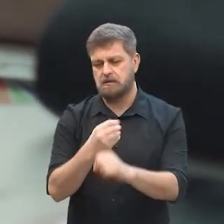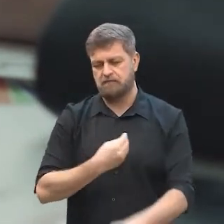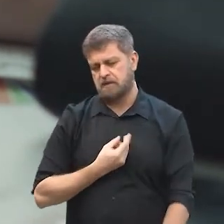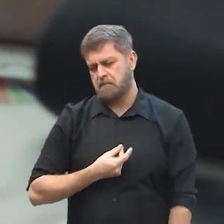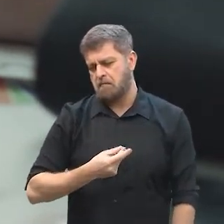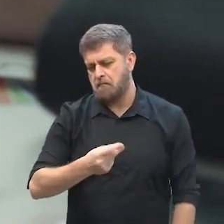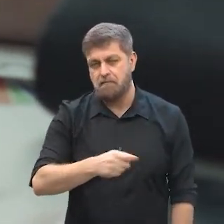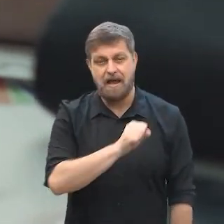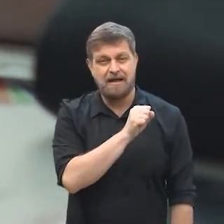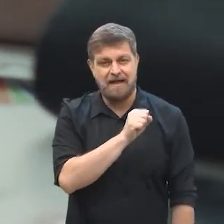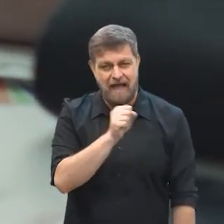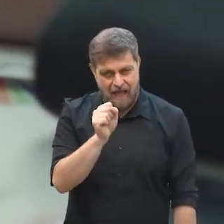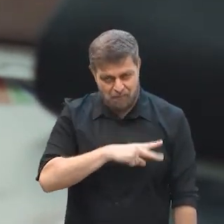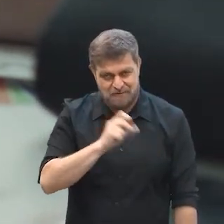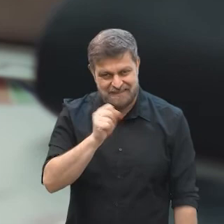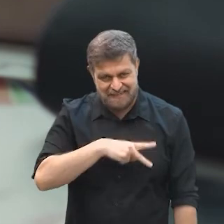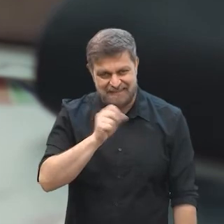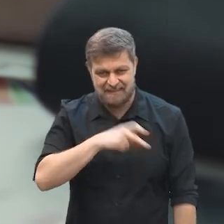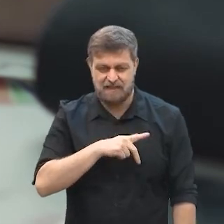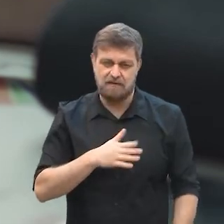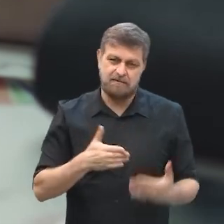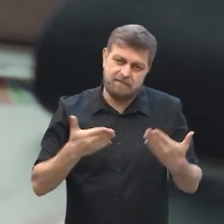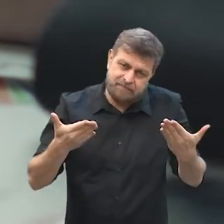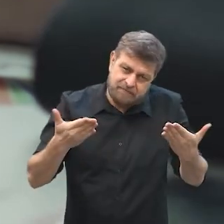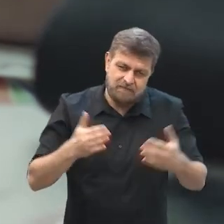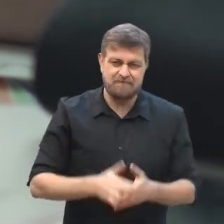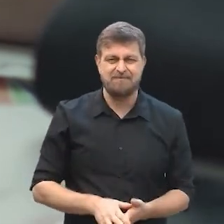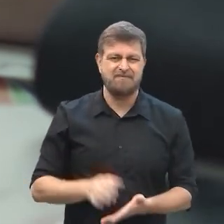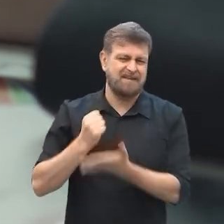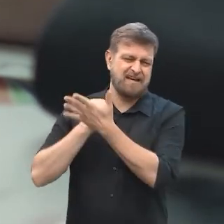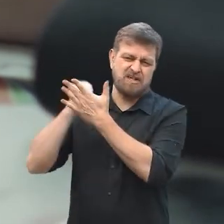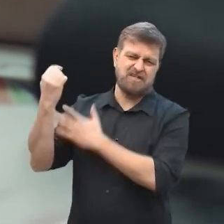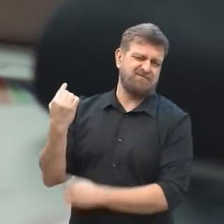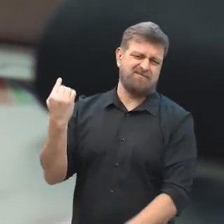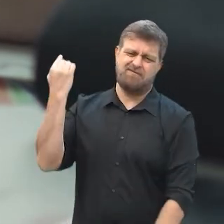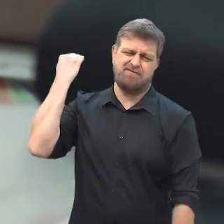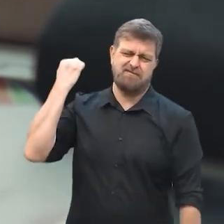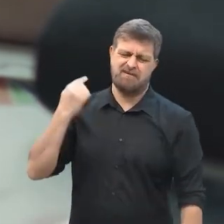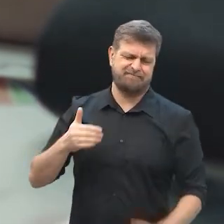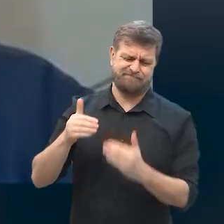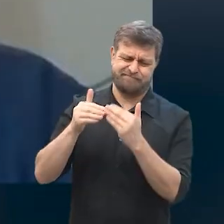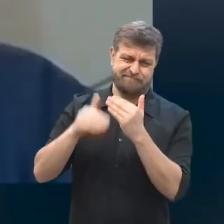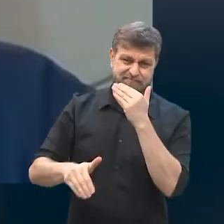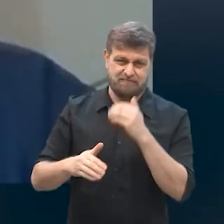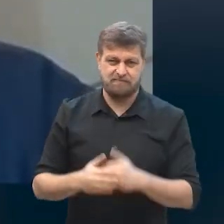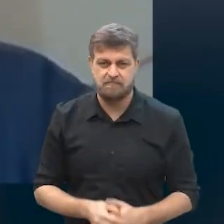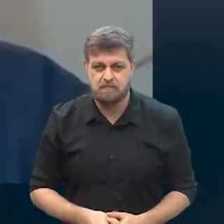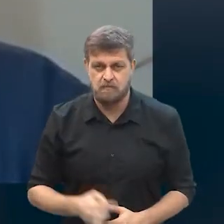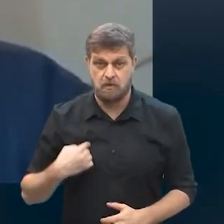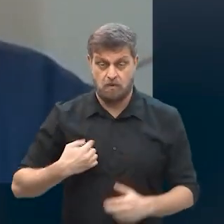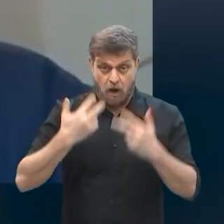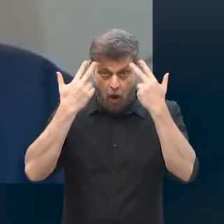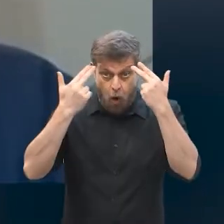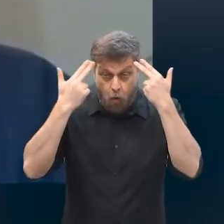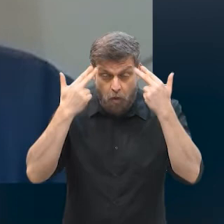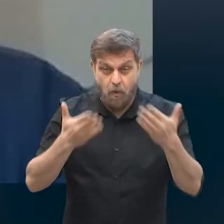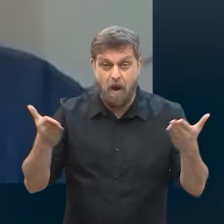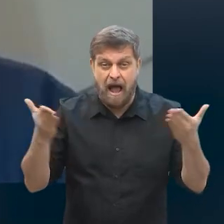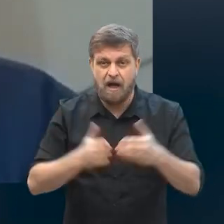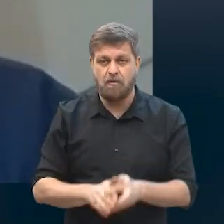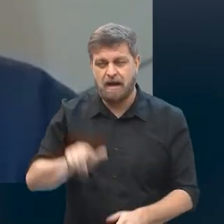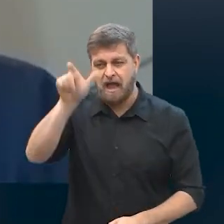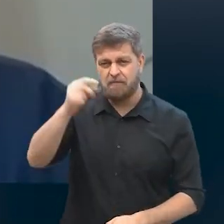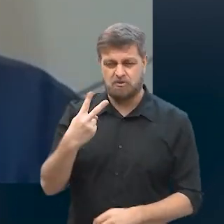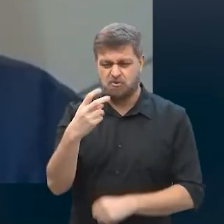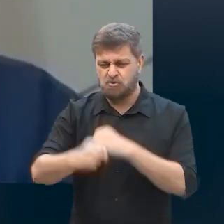se aposentar por essa empresa. E isso, obviamente, já ficou no passado. É super comum a gente ver agora as pessoas